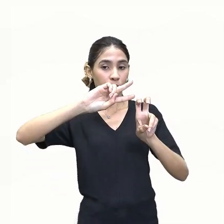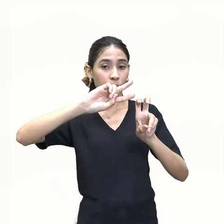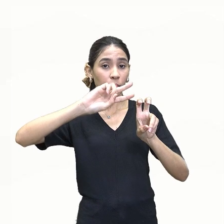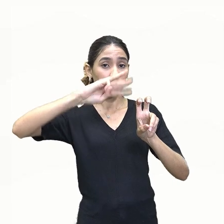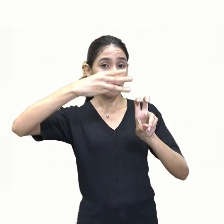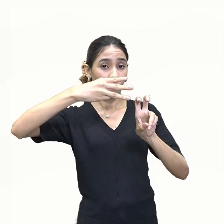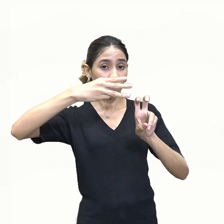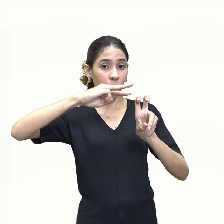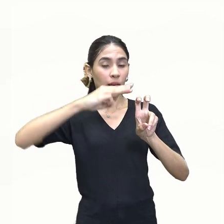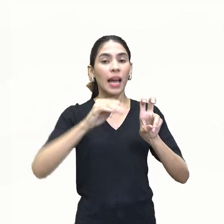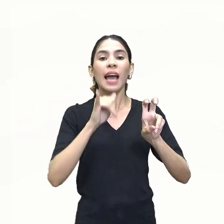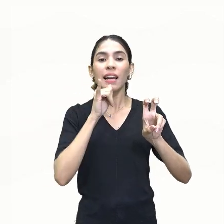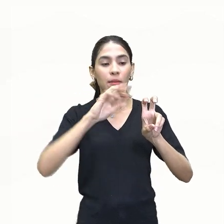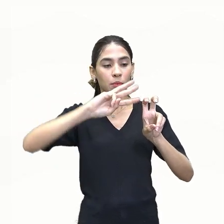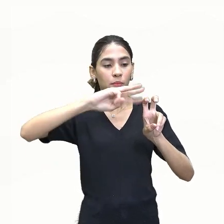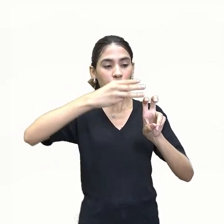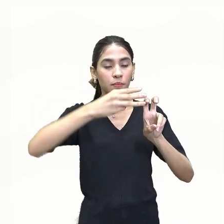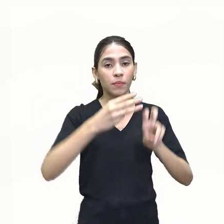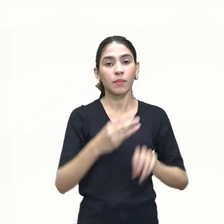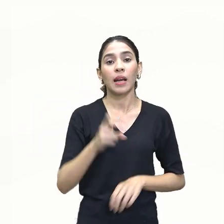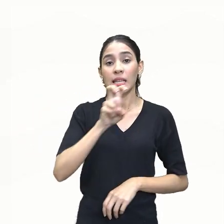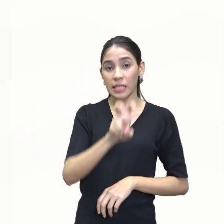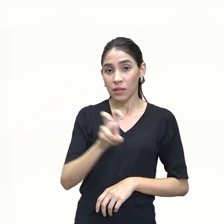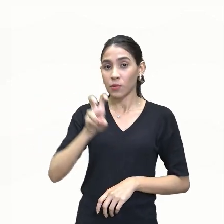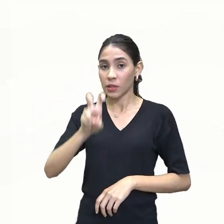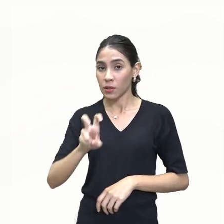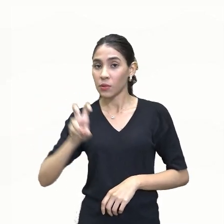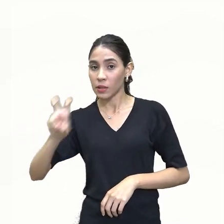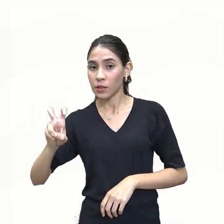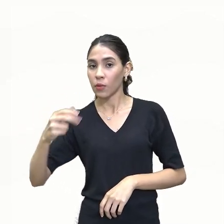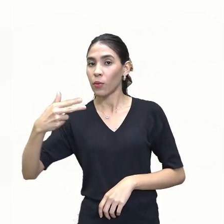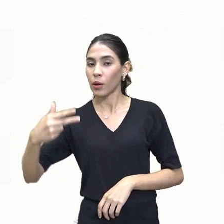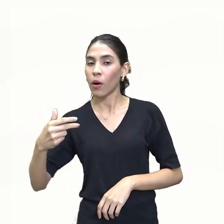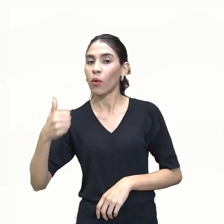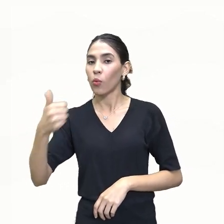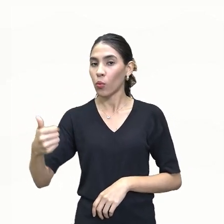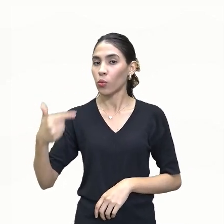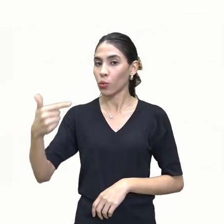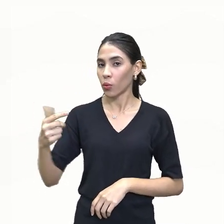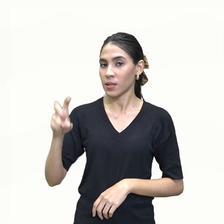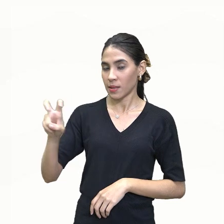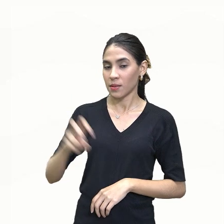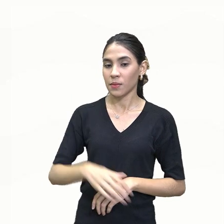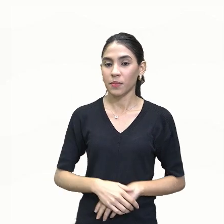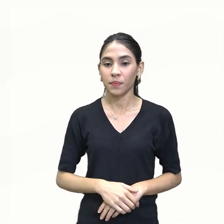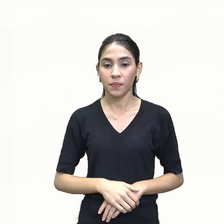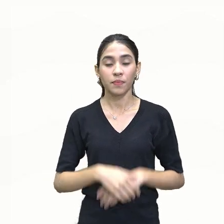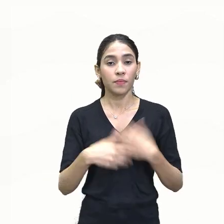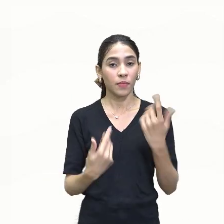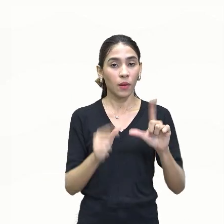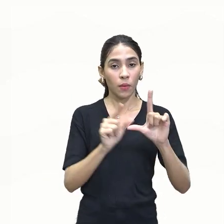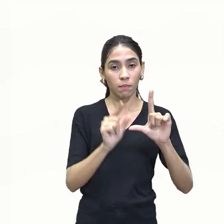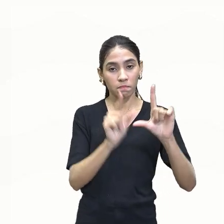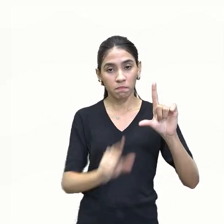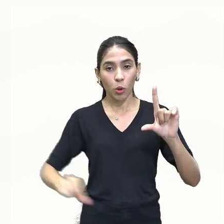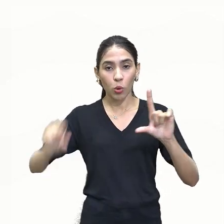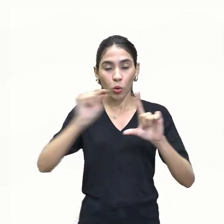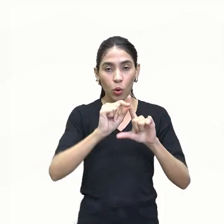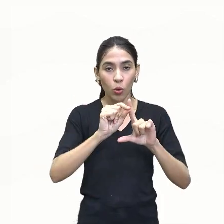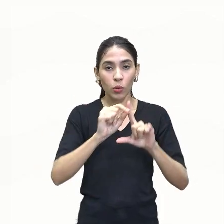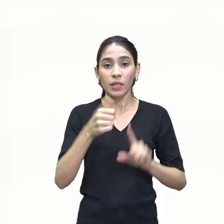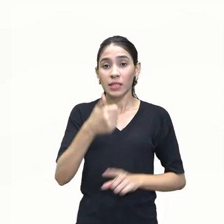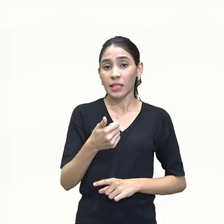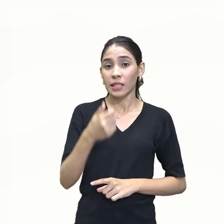5 é igual a 125. Então, já tenho aí o resultado. O log de 125 na base 5 é